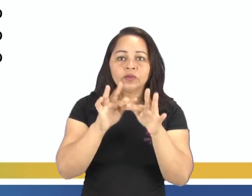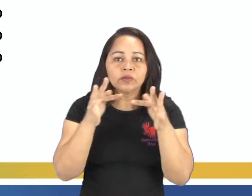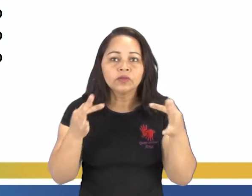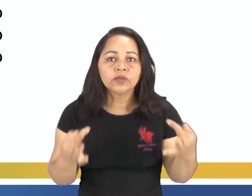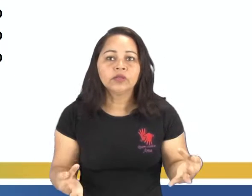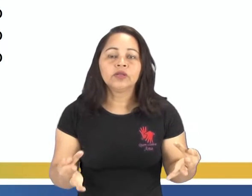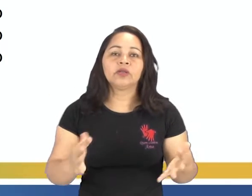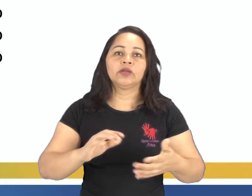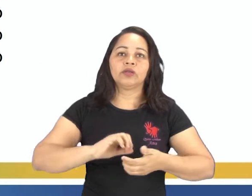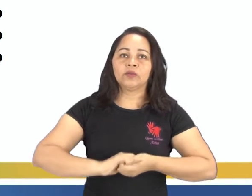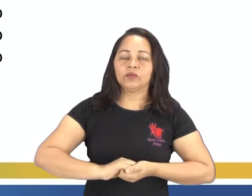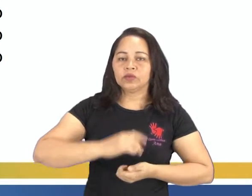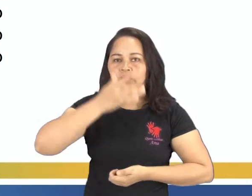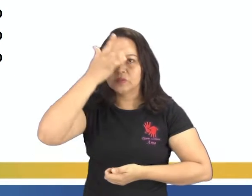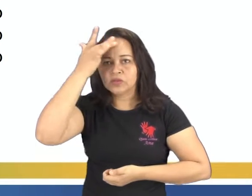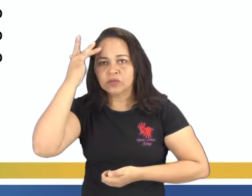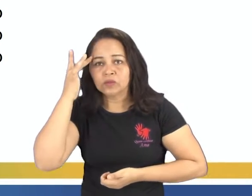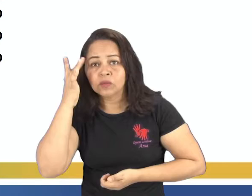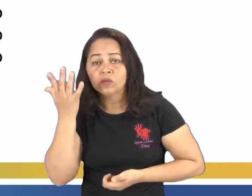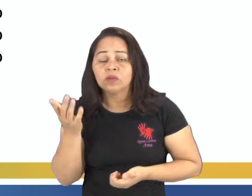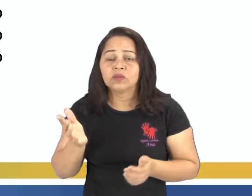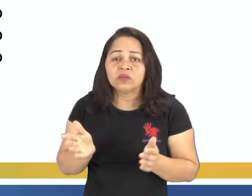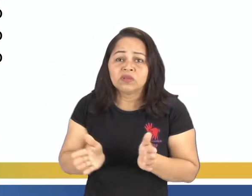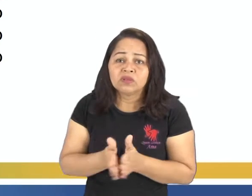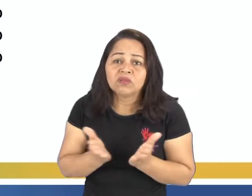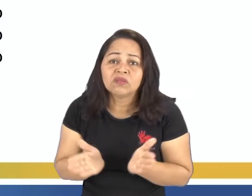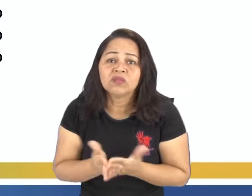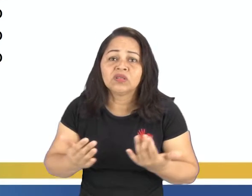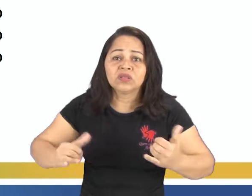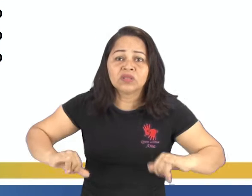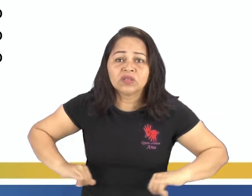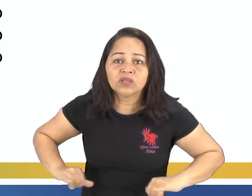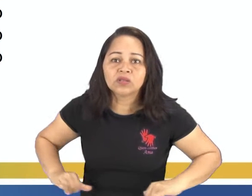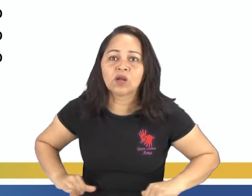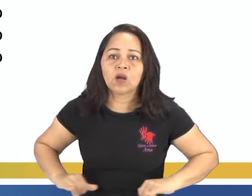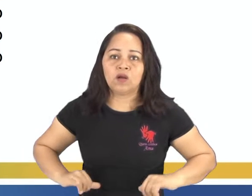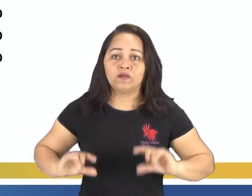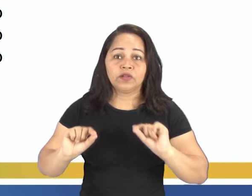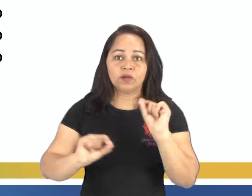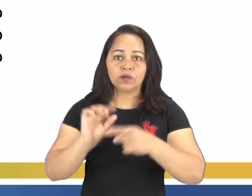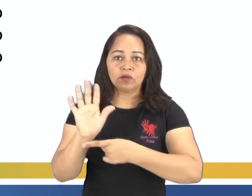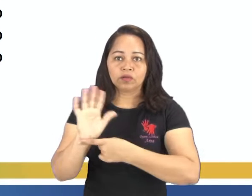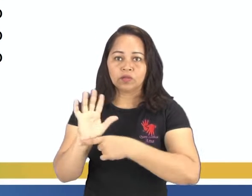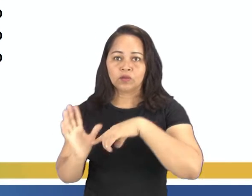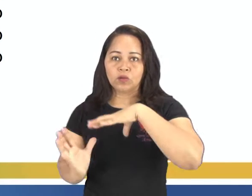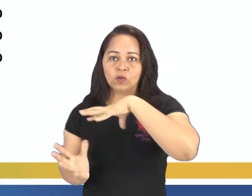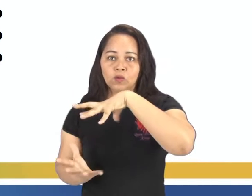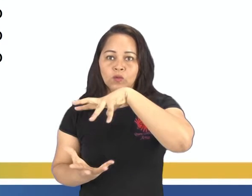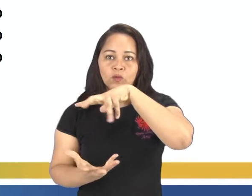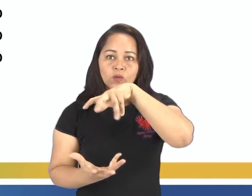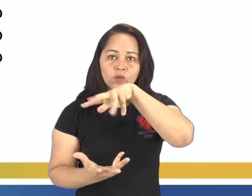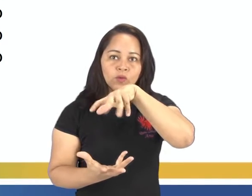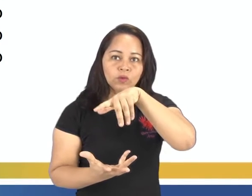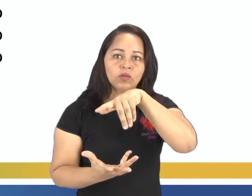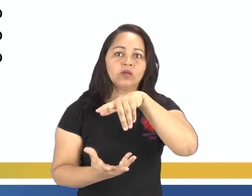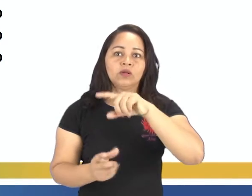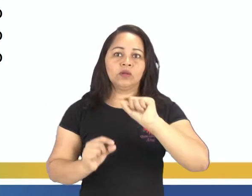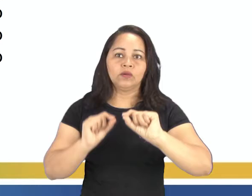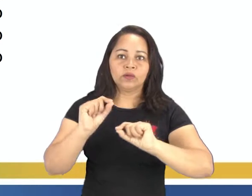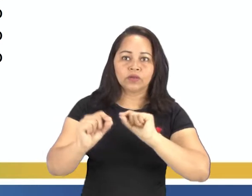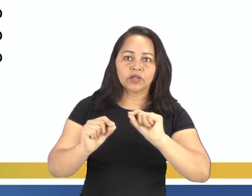de personagens injustiçados, o cinema oriental sempre carregou os conceitos de